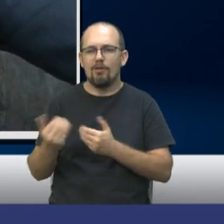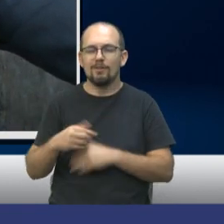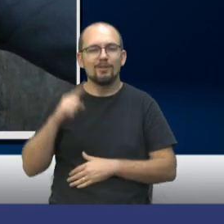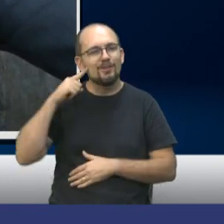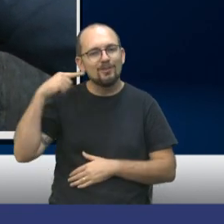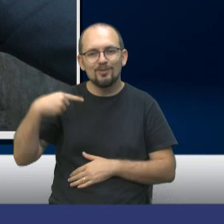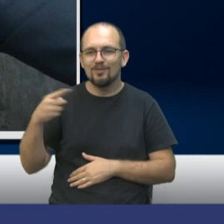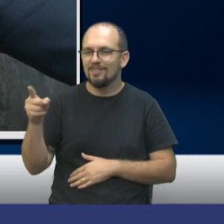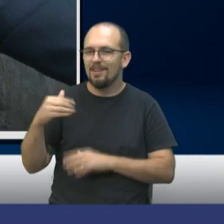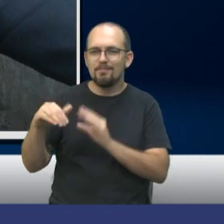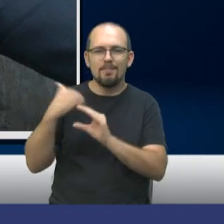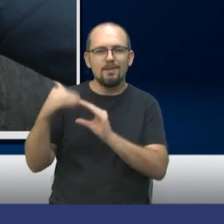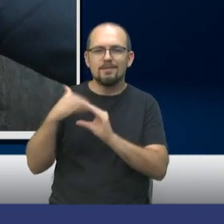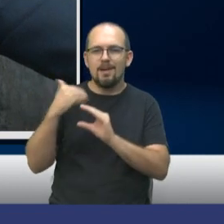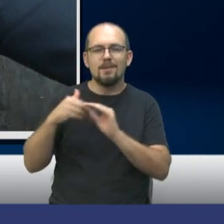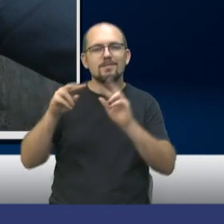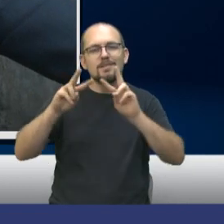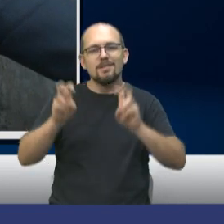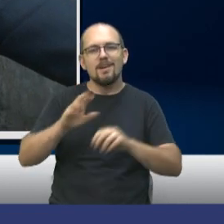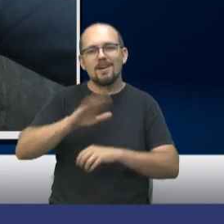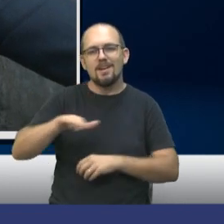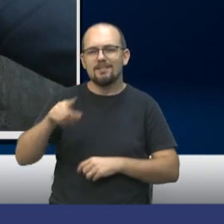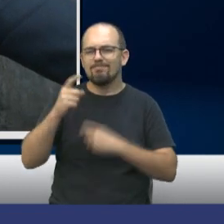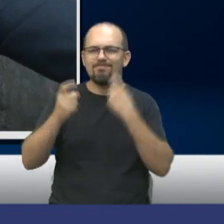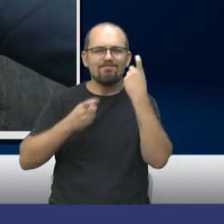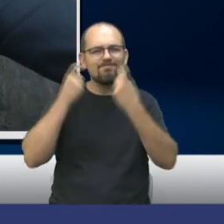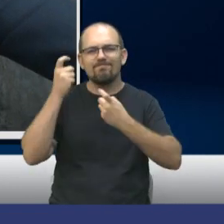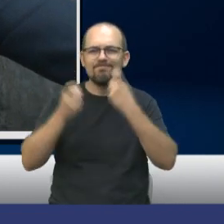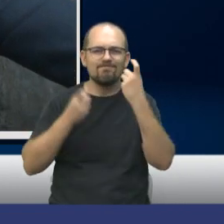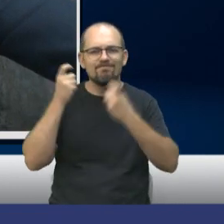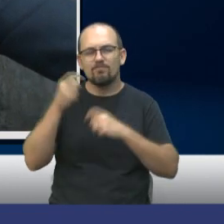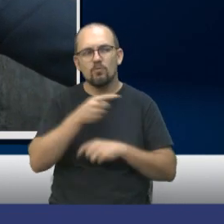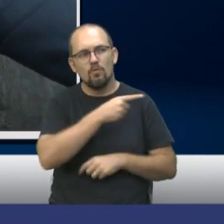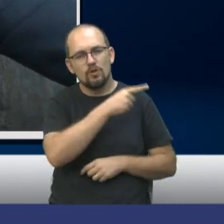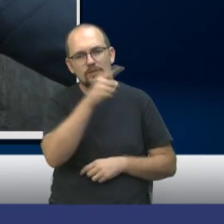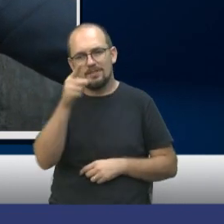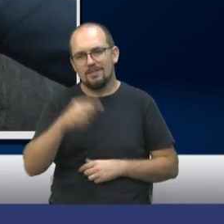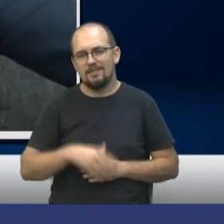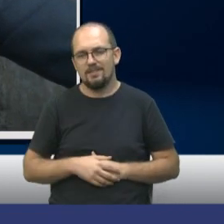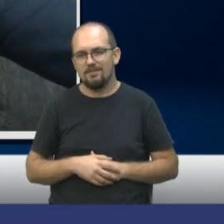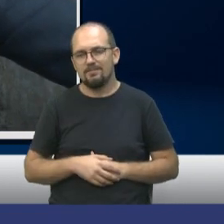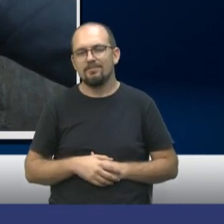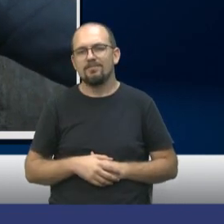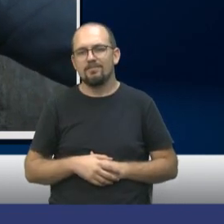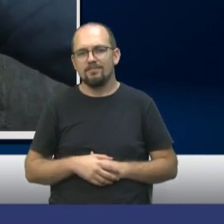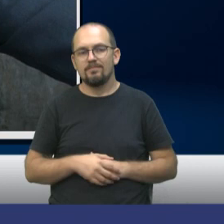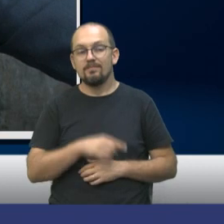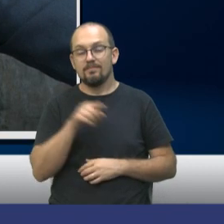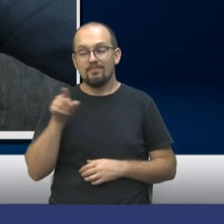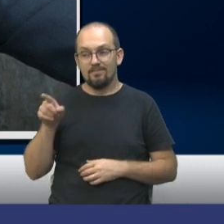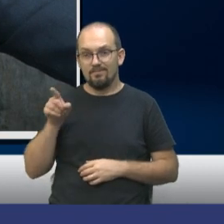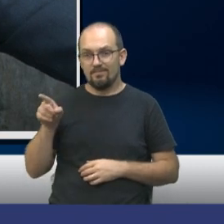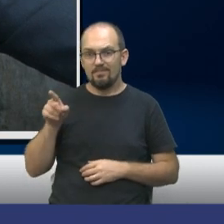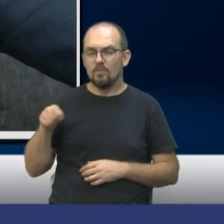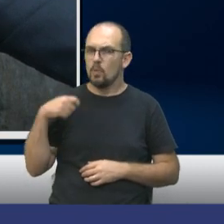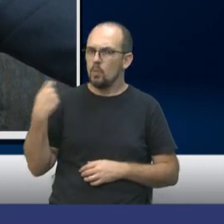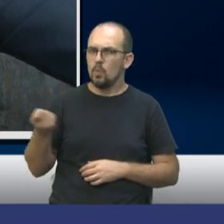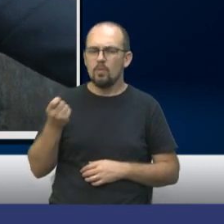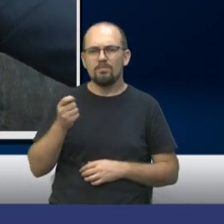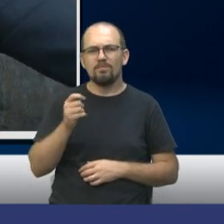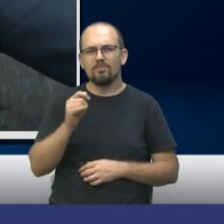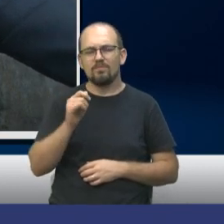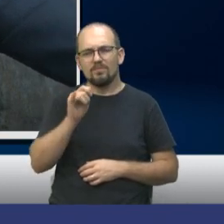mensagem falando das crianças. Uma preocupação muito grande com vocês. Vocês têm aqui um grande exemplo, um